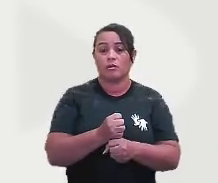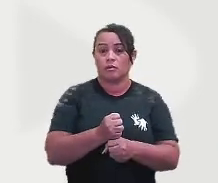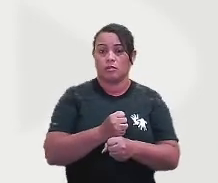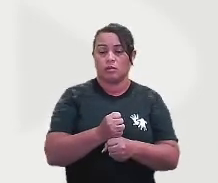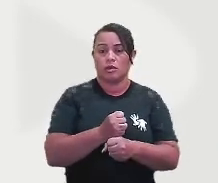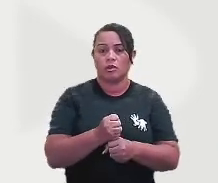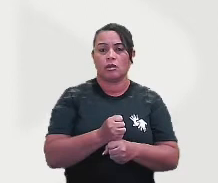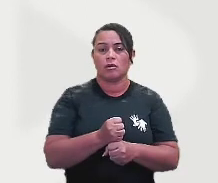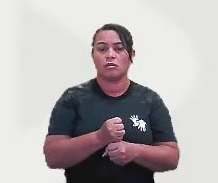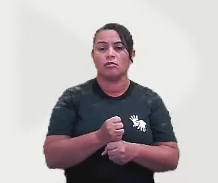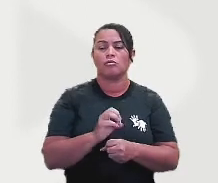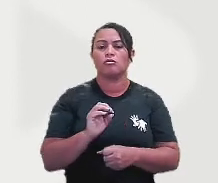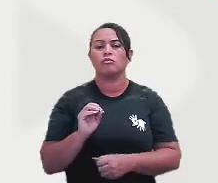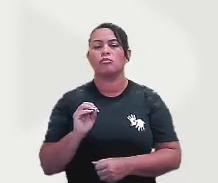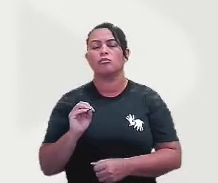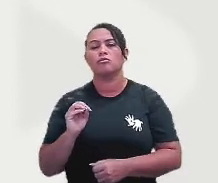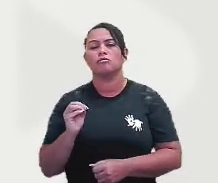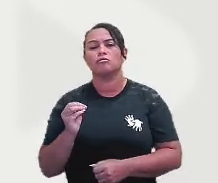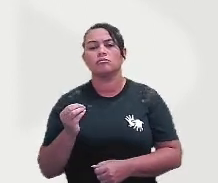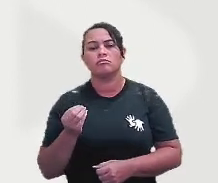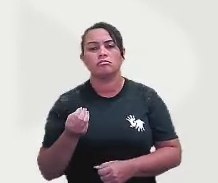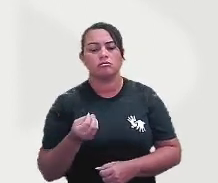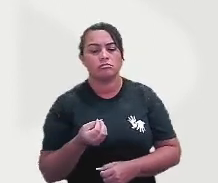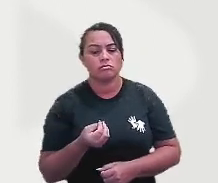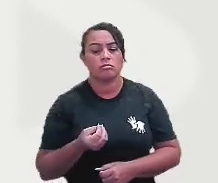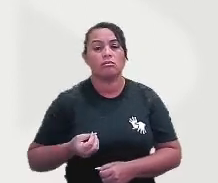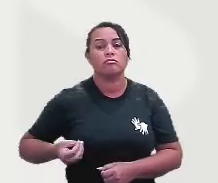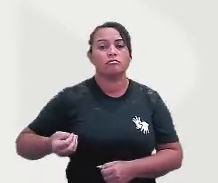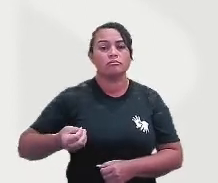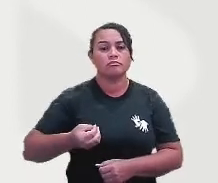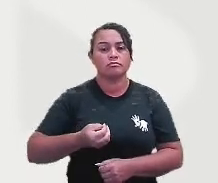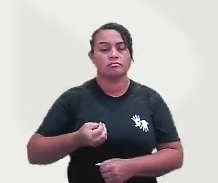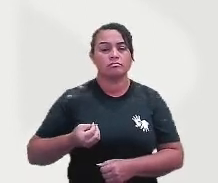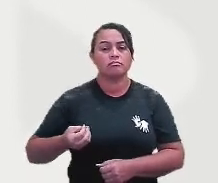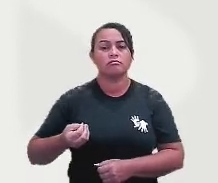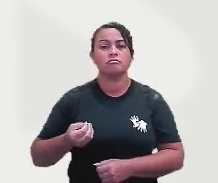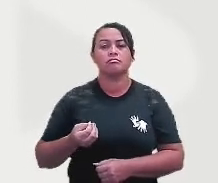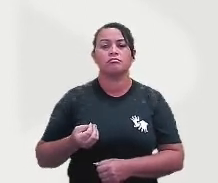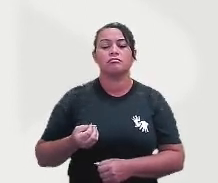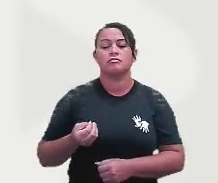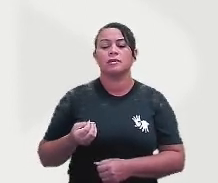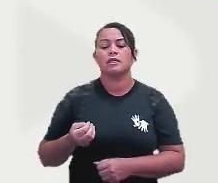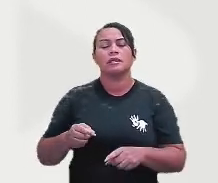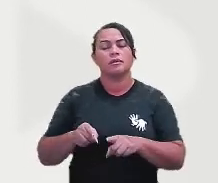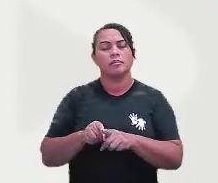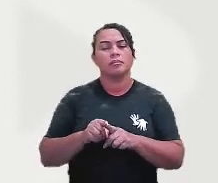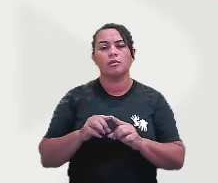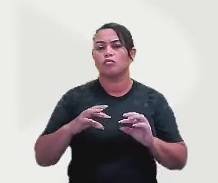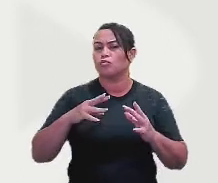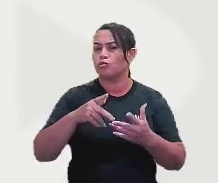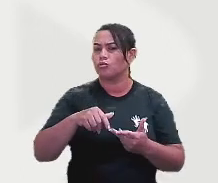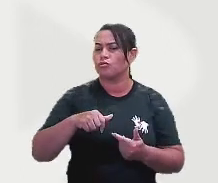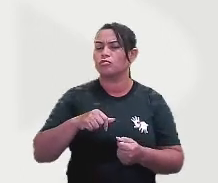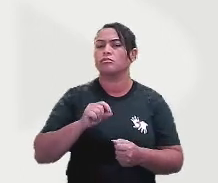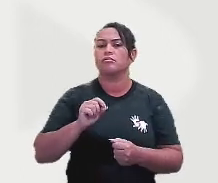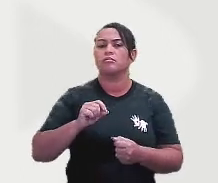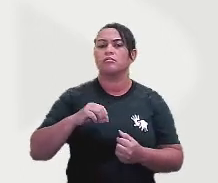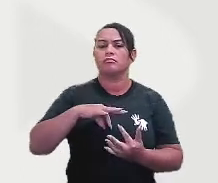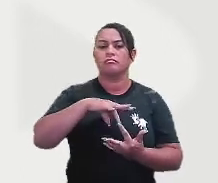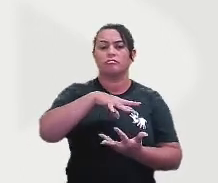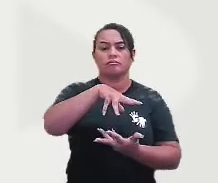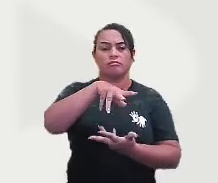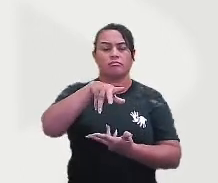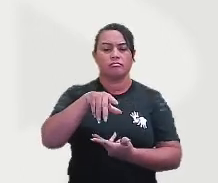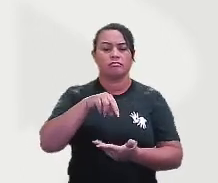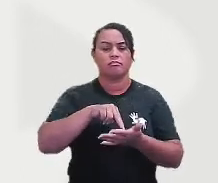corresponde ao tempo de translação do nosso planeta Terra e o intervalo de tempo de uma rotação completa da Terra equivale a 24 horas, que